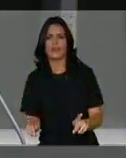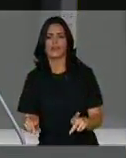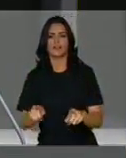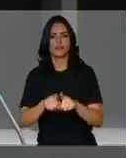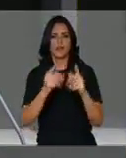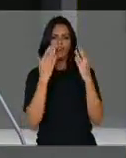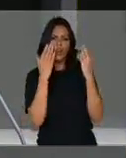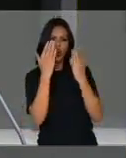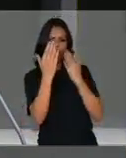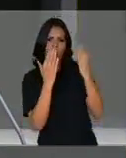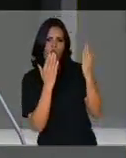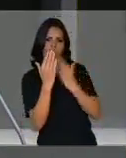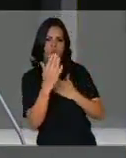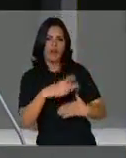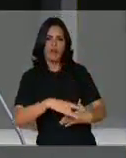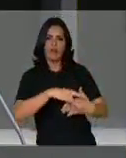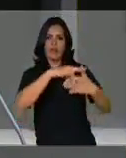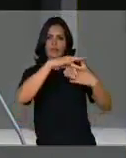um grande líder